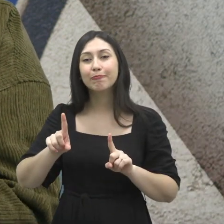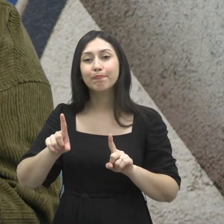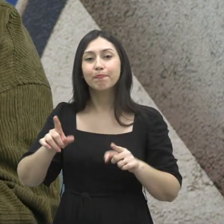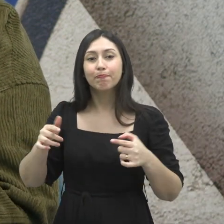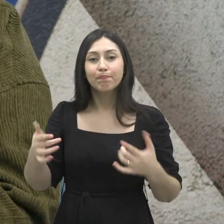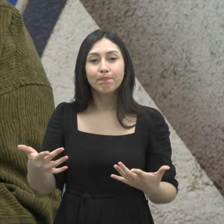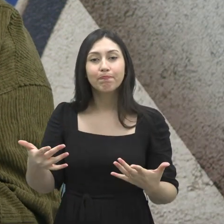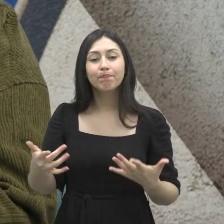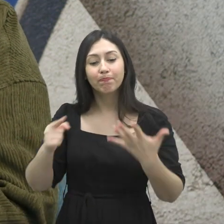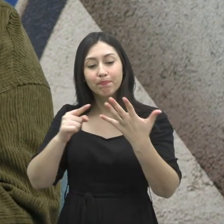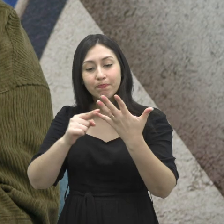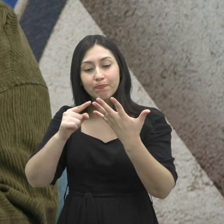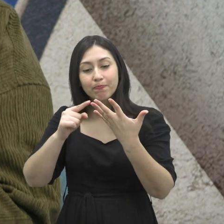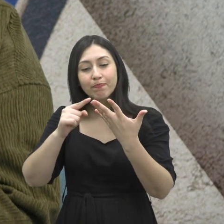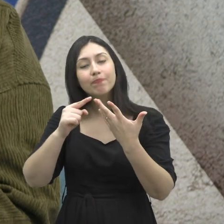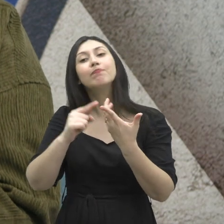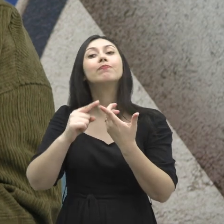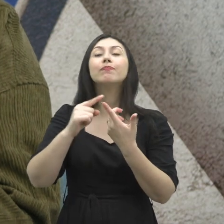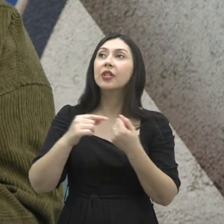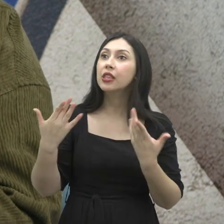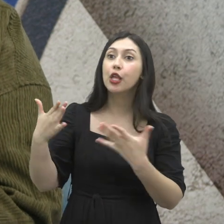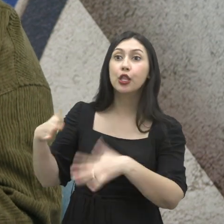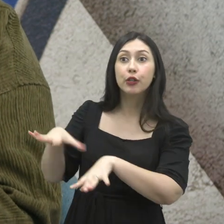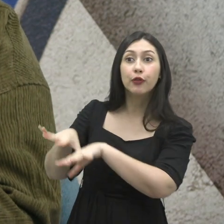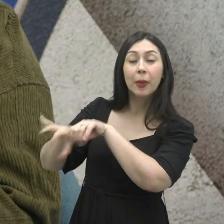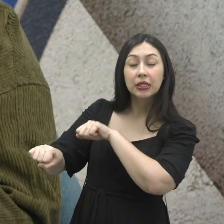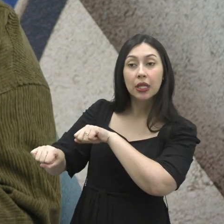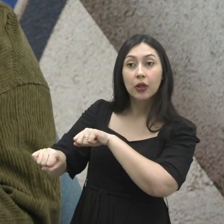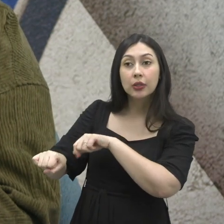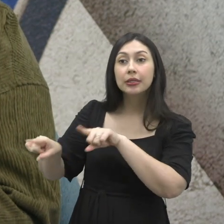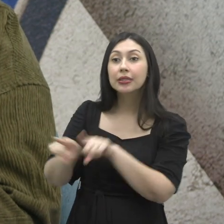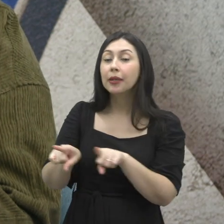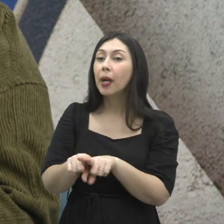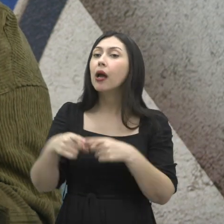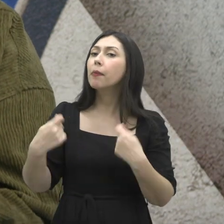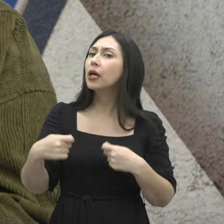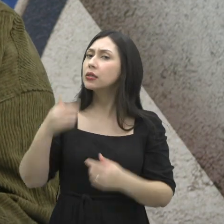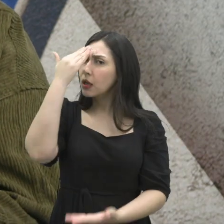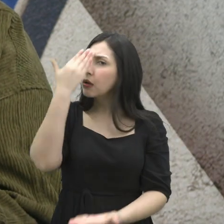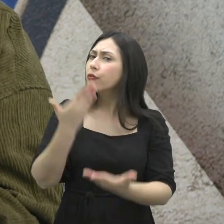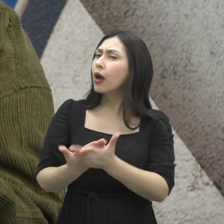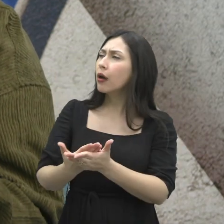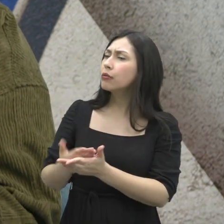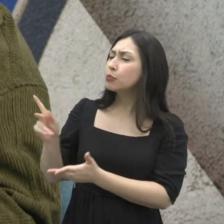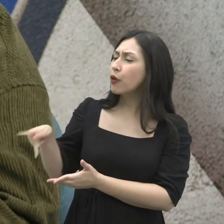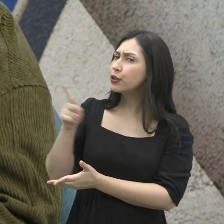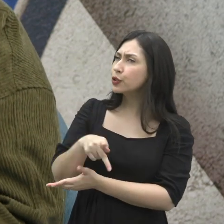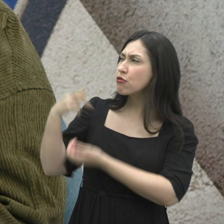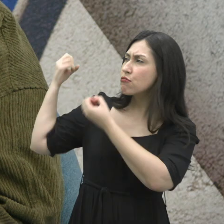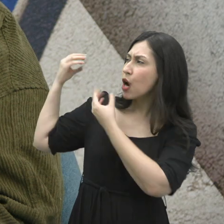além dessa formação, né, extra que a gente tem também que confiar nos nossos antigos professores e buscar